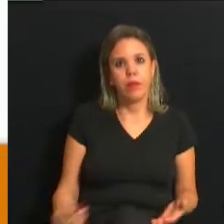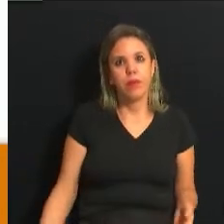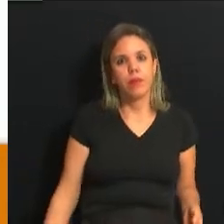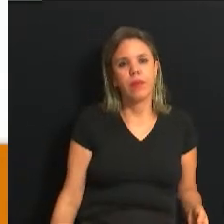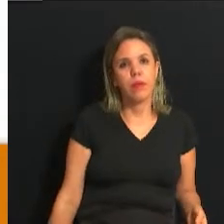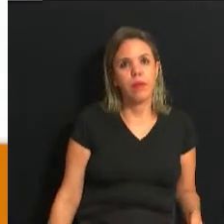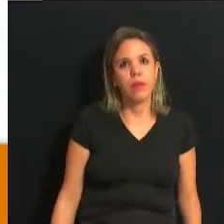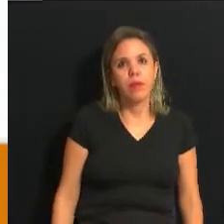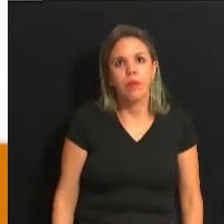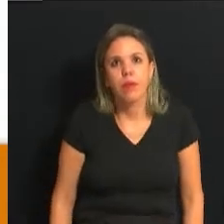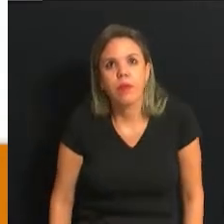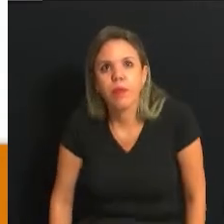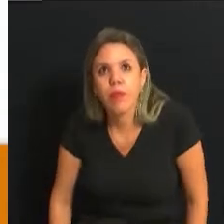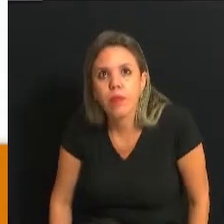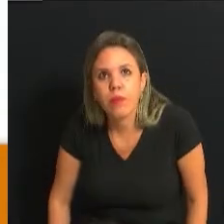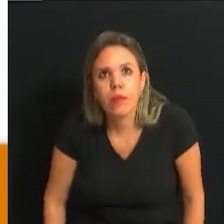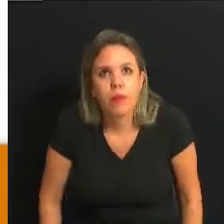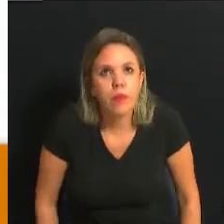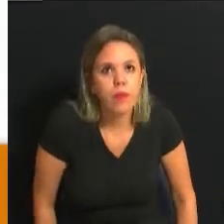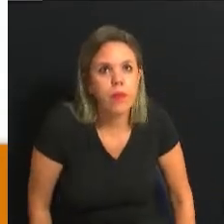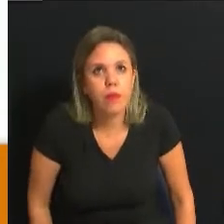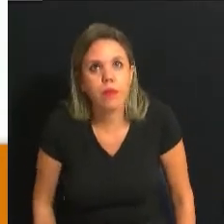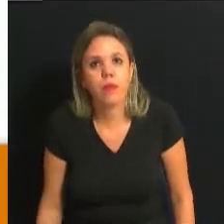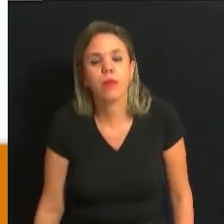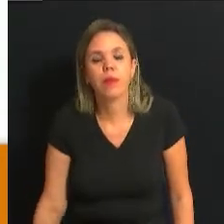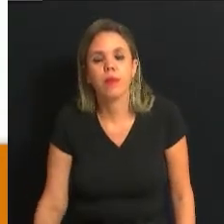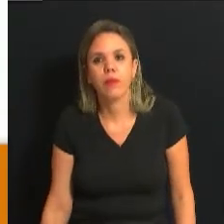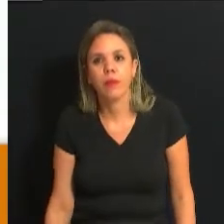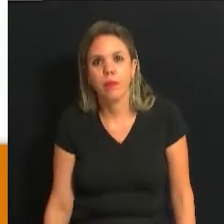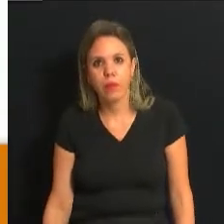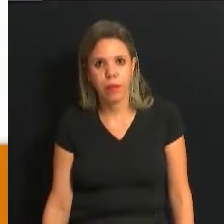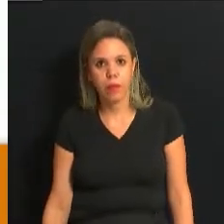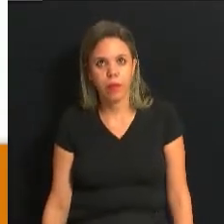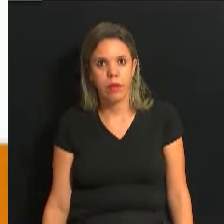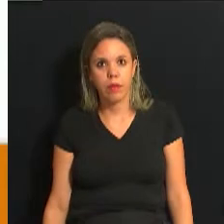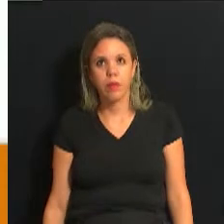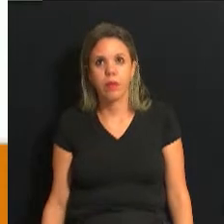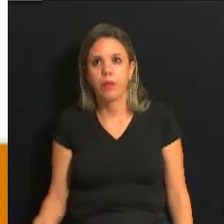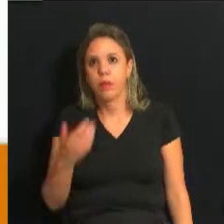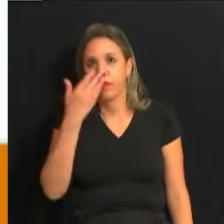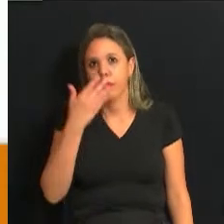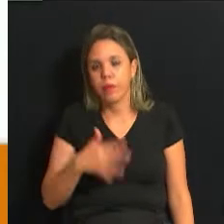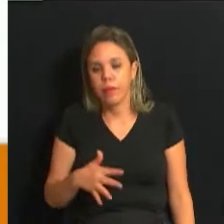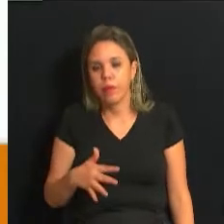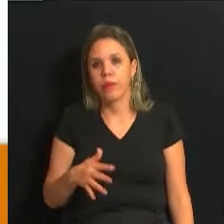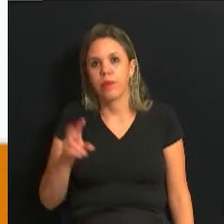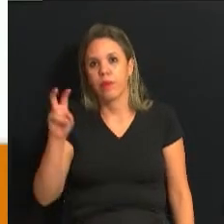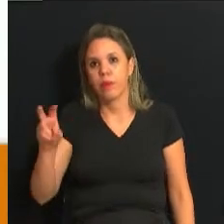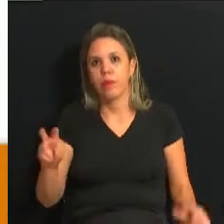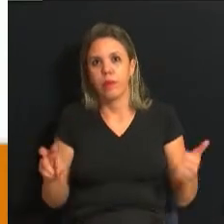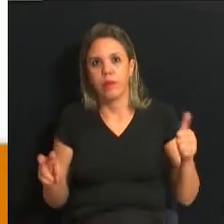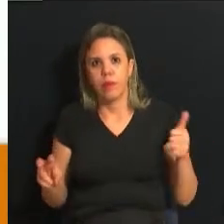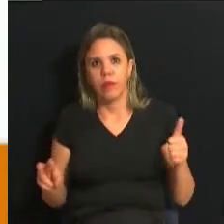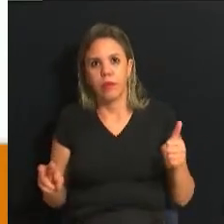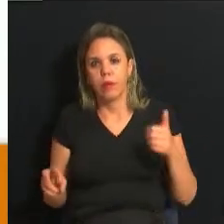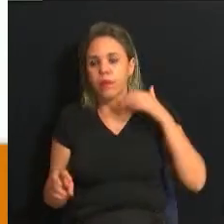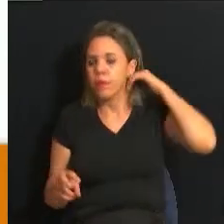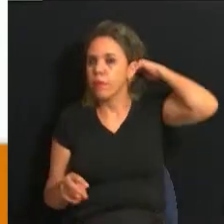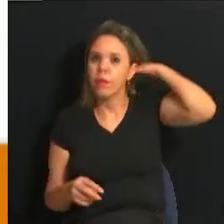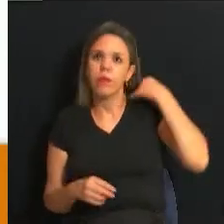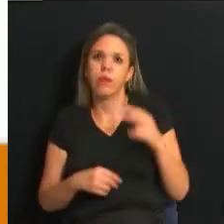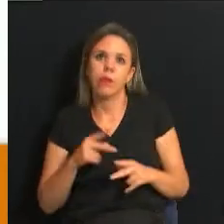lá então, ó, por região. Olha, região norte, crianças de 5 a 11 anos, atendimento exclusivo para esse